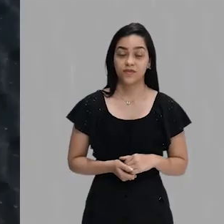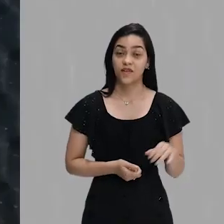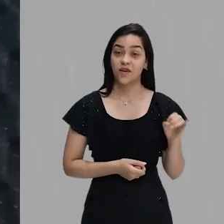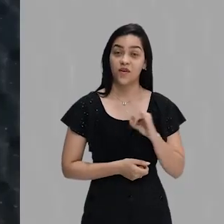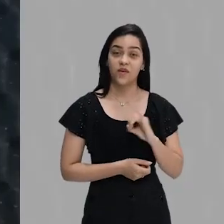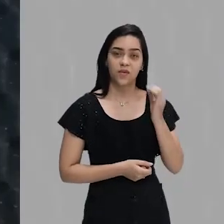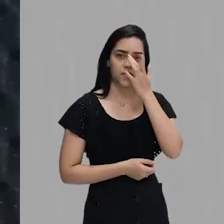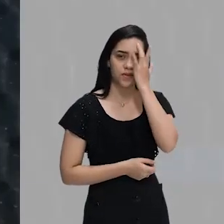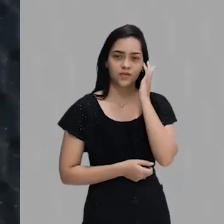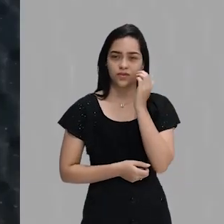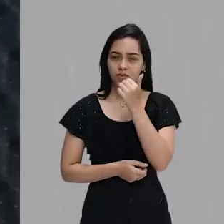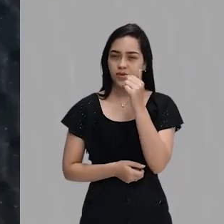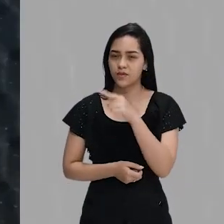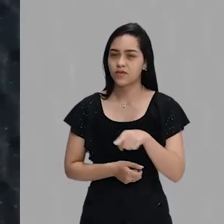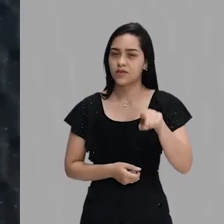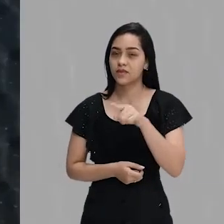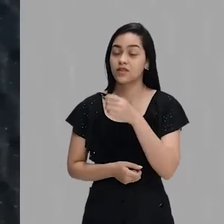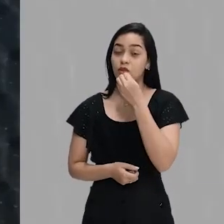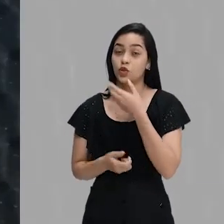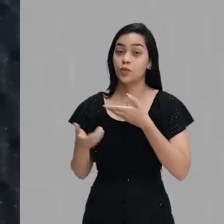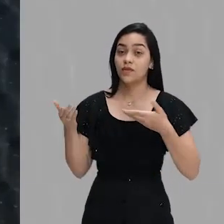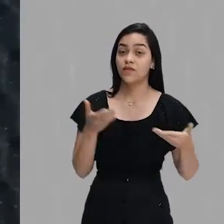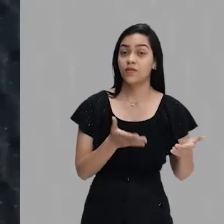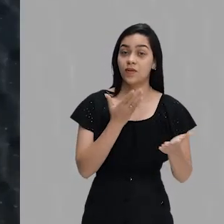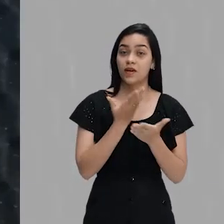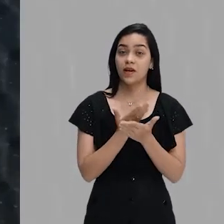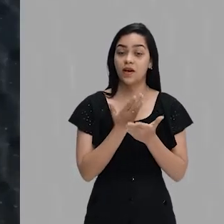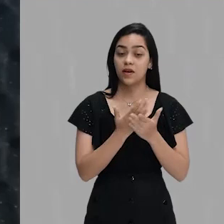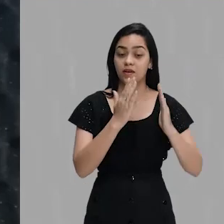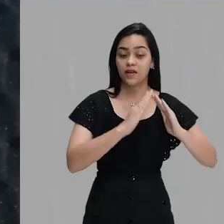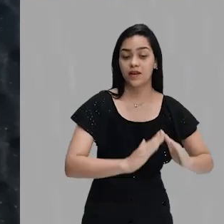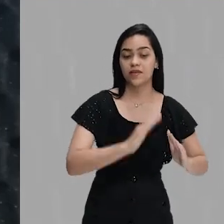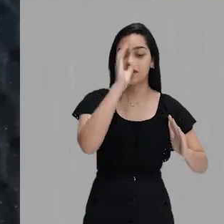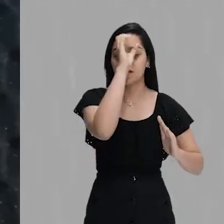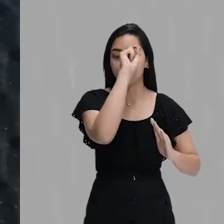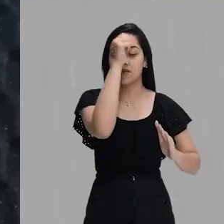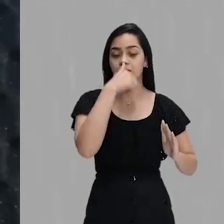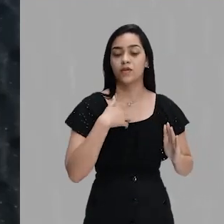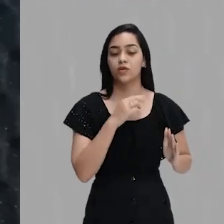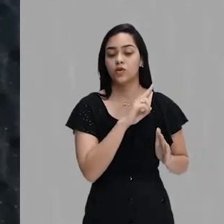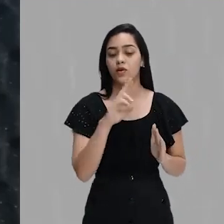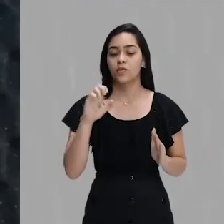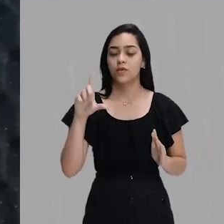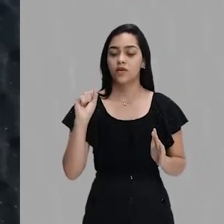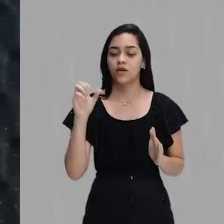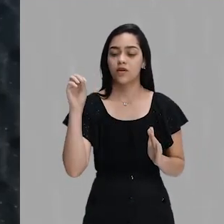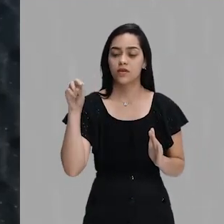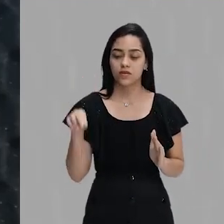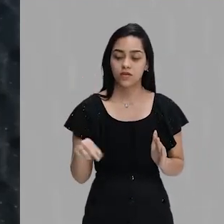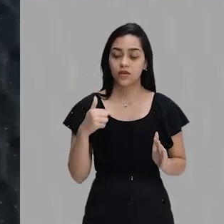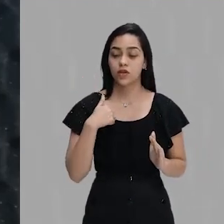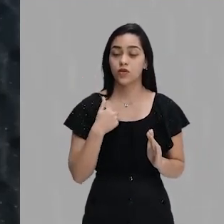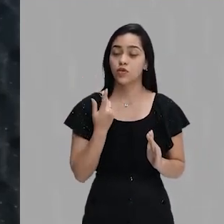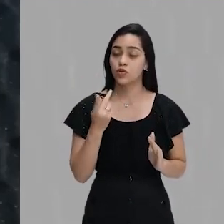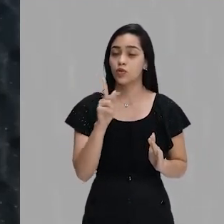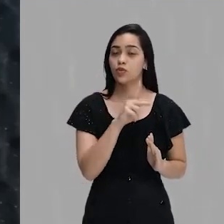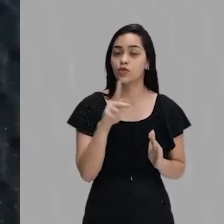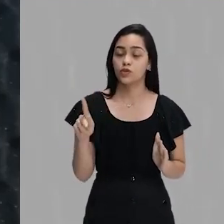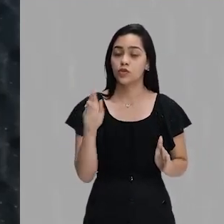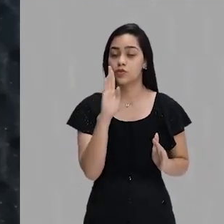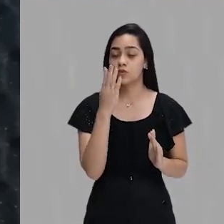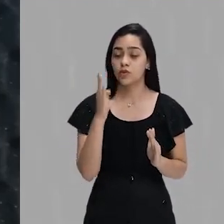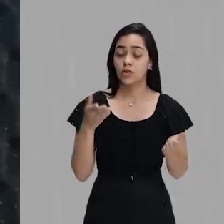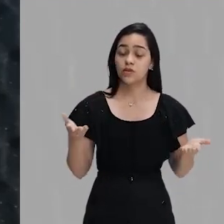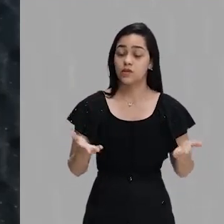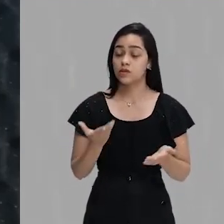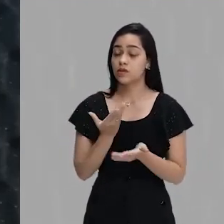Olá pessoal, tudo bem com vocês? Sejam bem-vindos a mais uma aula aqui do Fique em Casa Aprendendo. Eu sou o professor Celso Ramos, seu professor de Biologia.